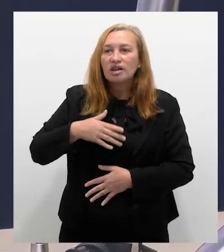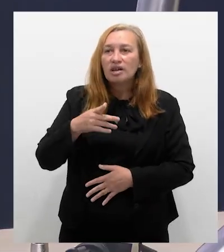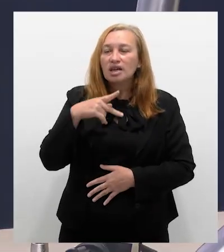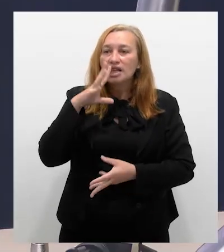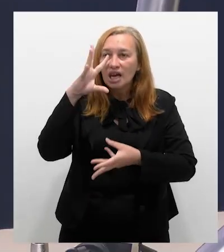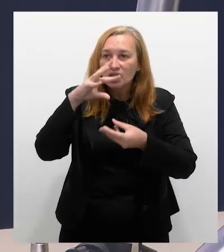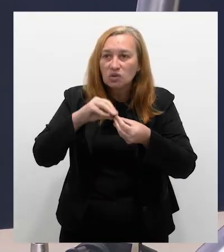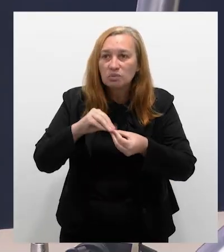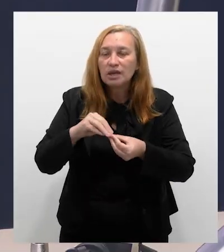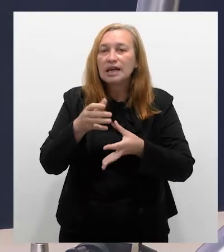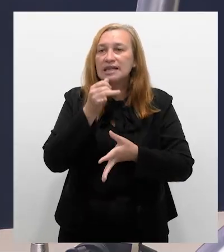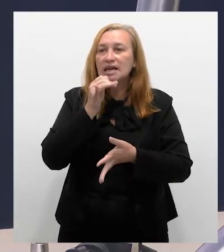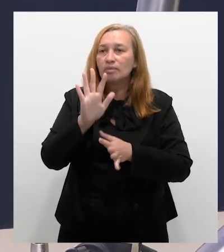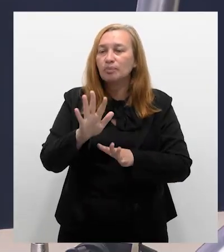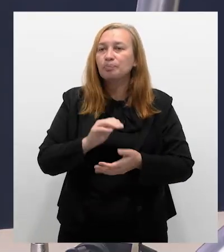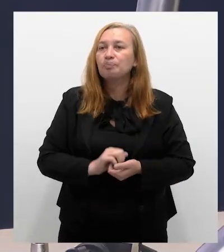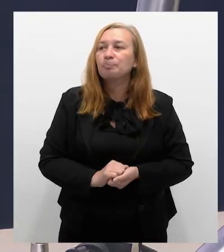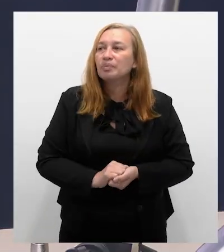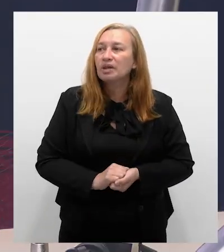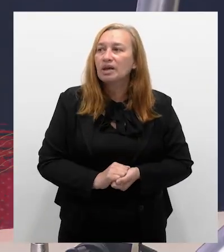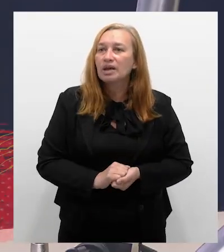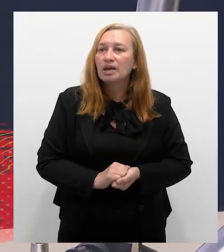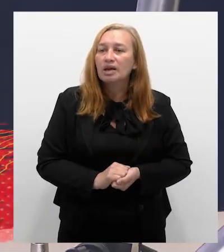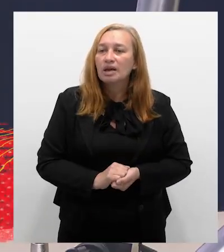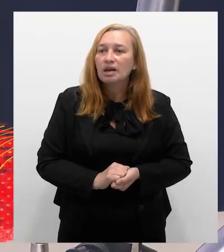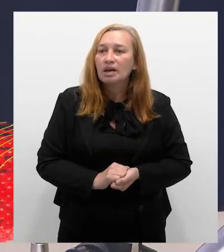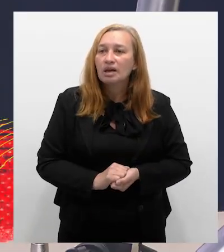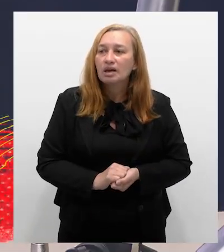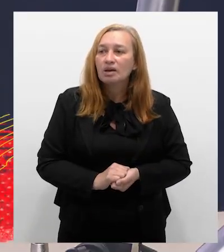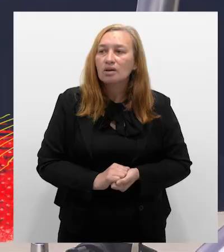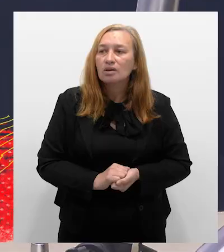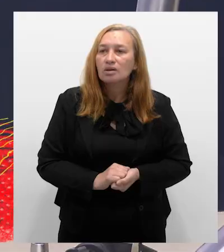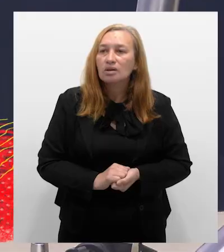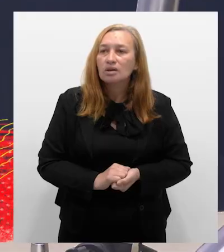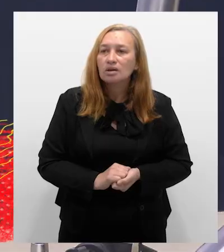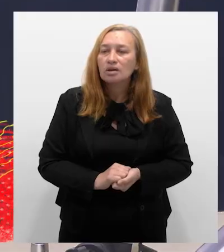de exemplificar, né? Dar um exemplo. Por exemplo, assim,